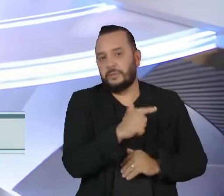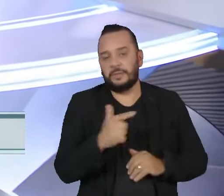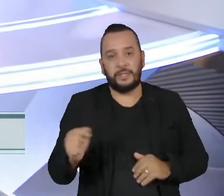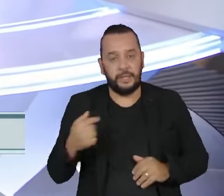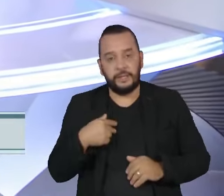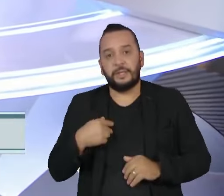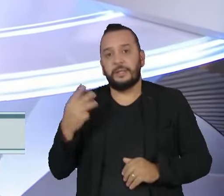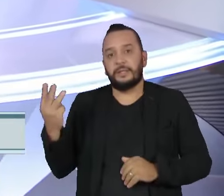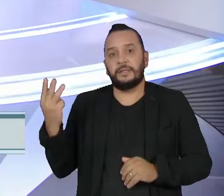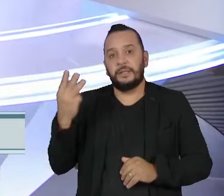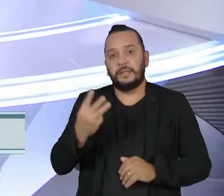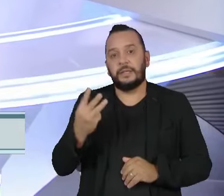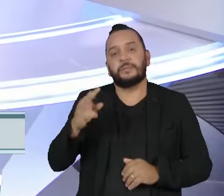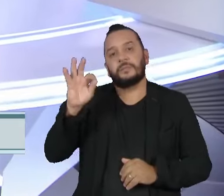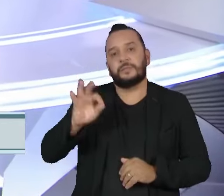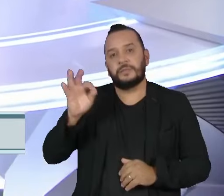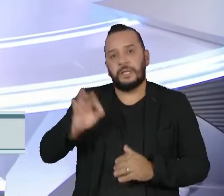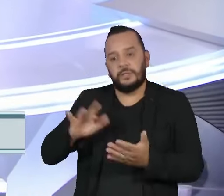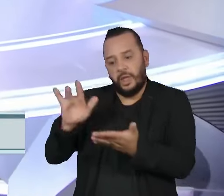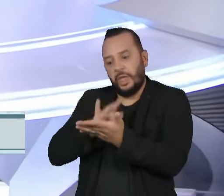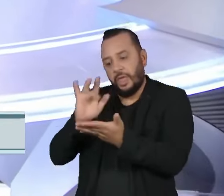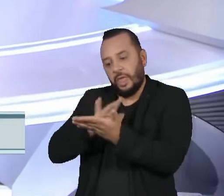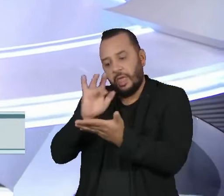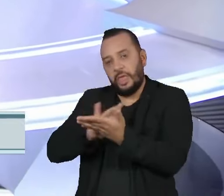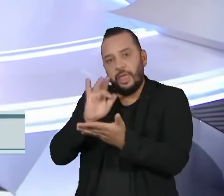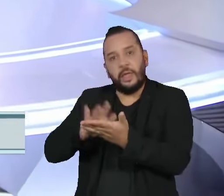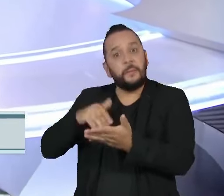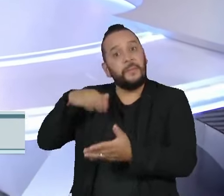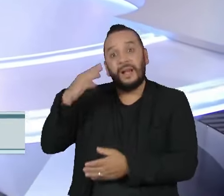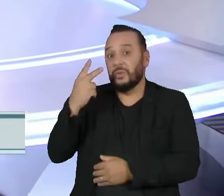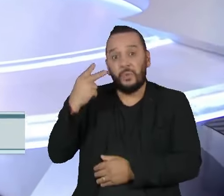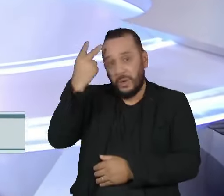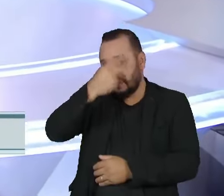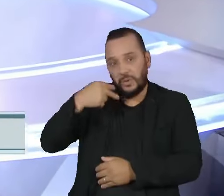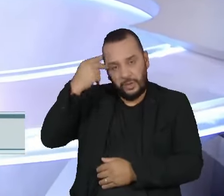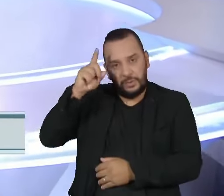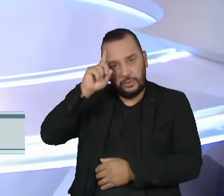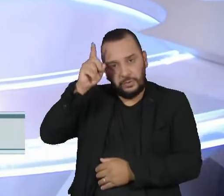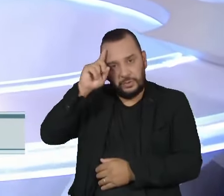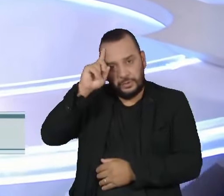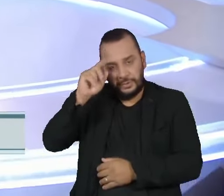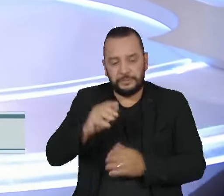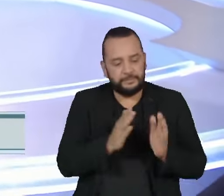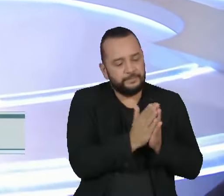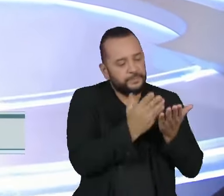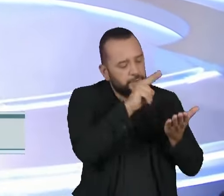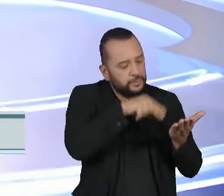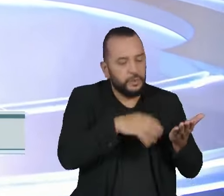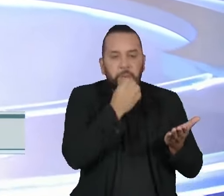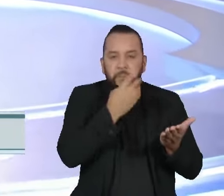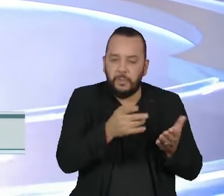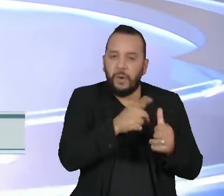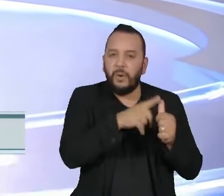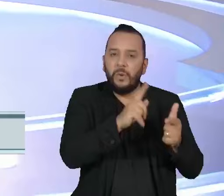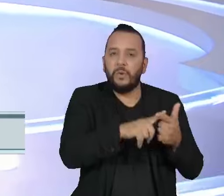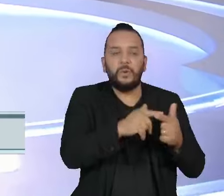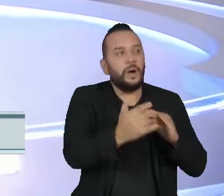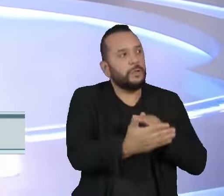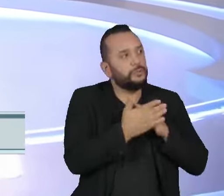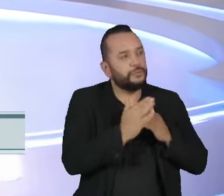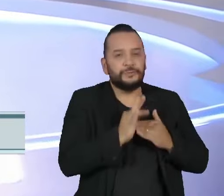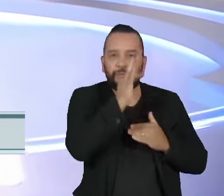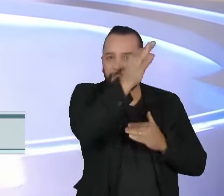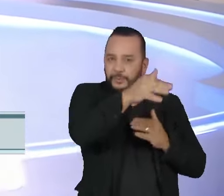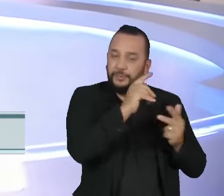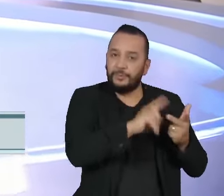2 horas por dia em frente às telas sobre os benefícios da Leitura impactos para o futuro e Conexões que vão